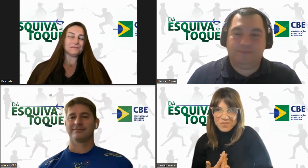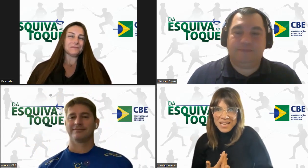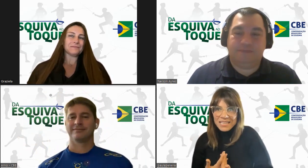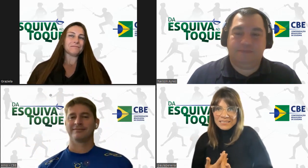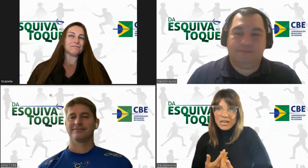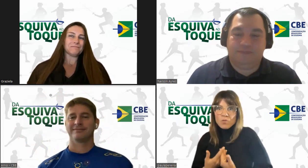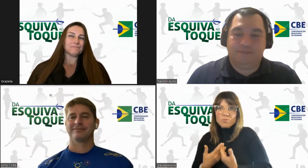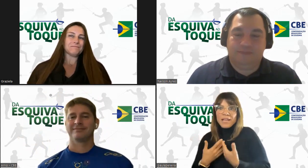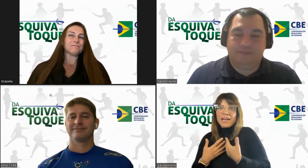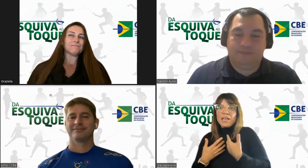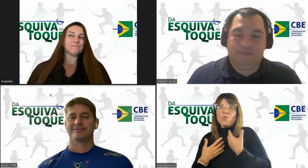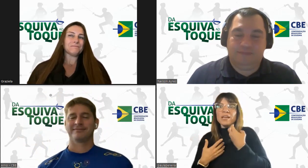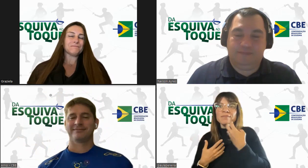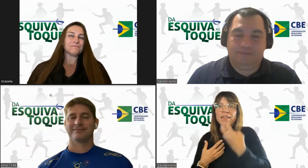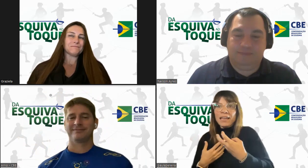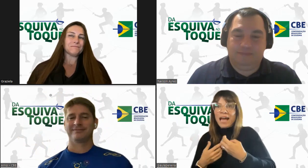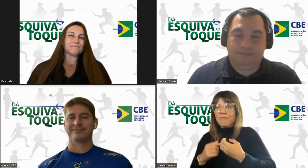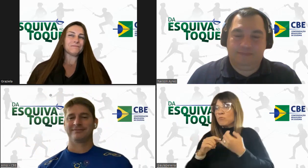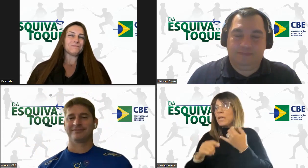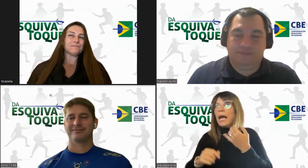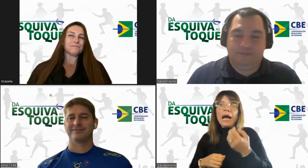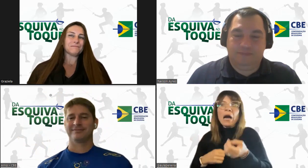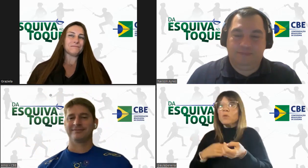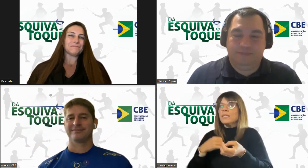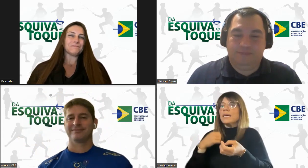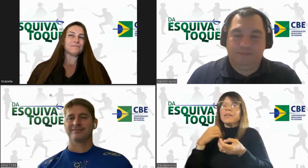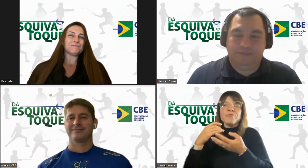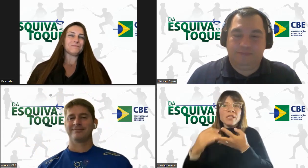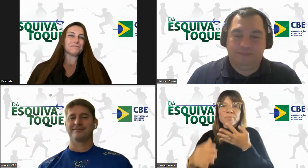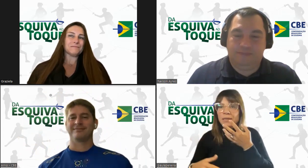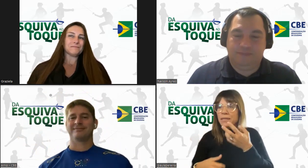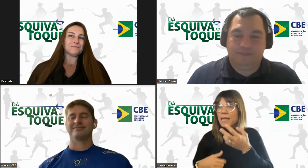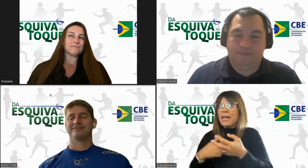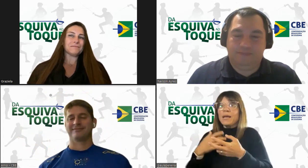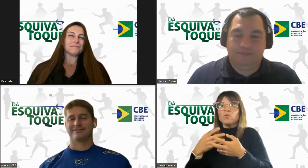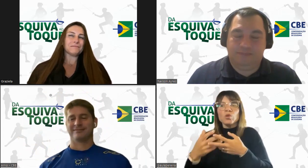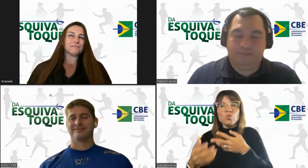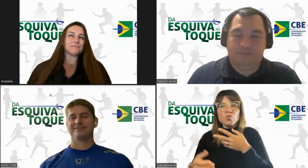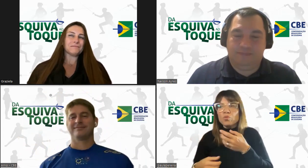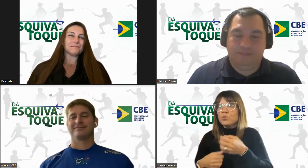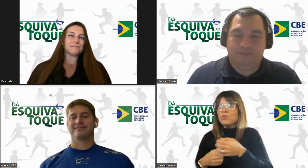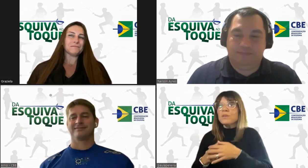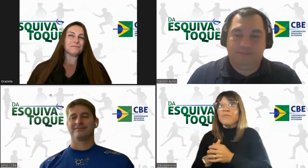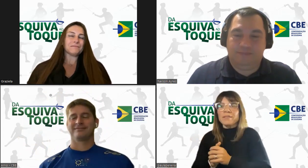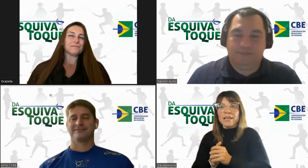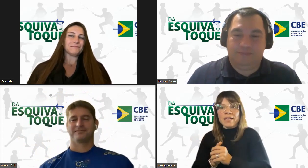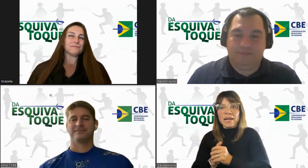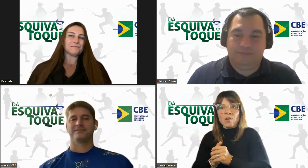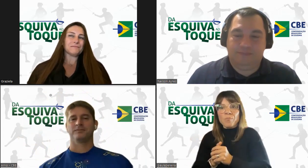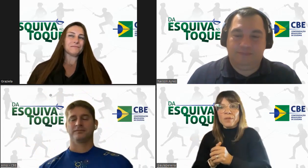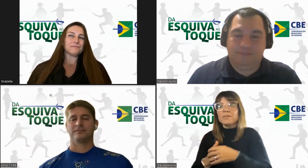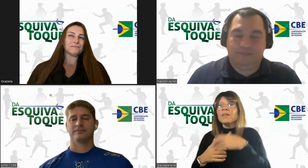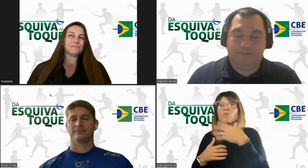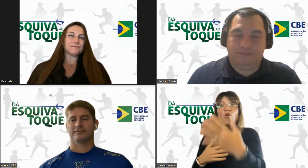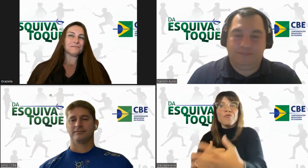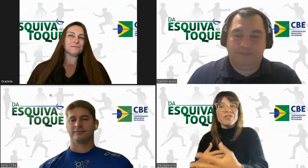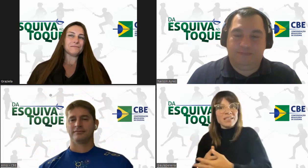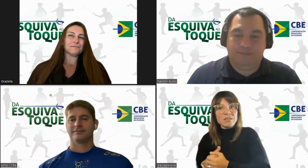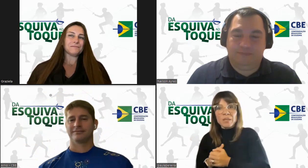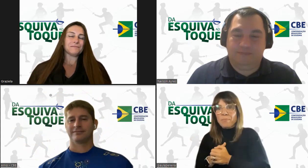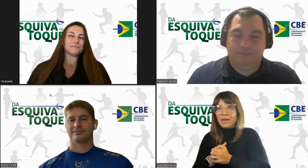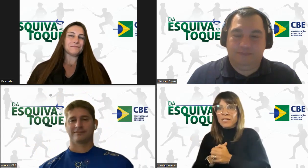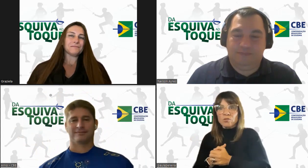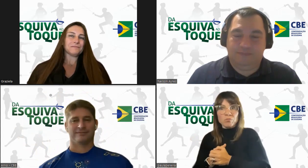essa competição então né eu ia até lá faltar aula enfim perder todo o custo que vai ter a competição